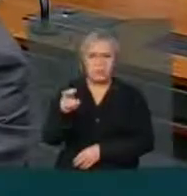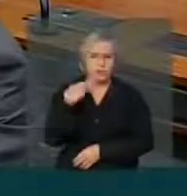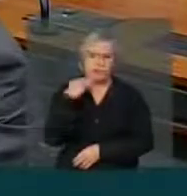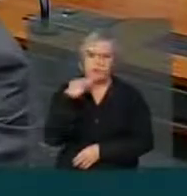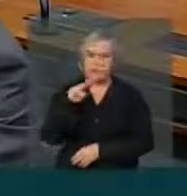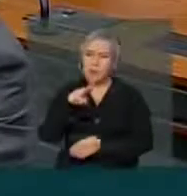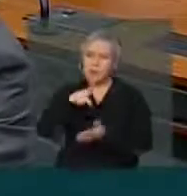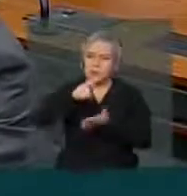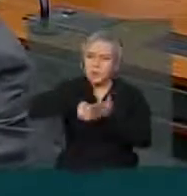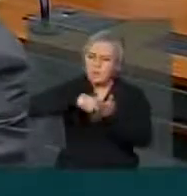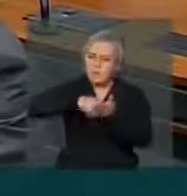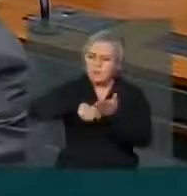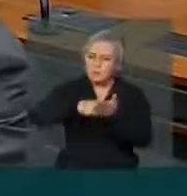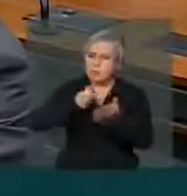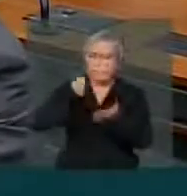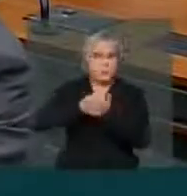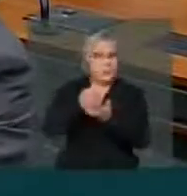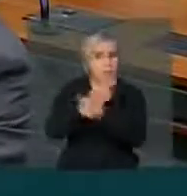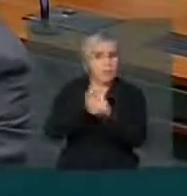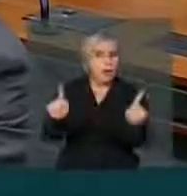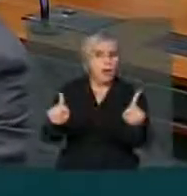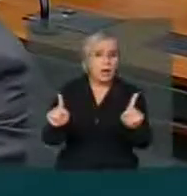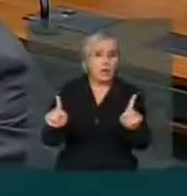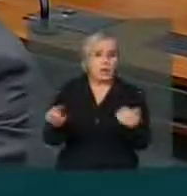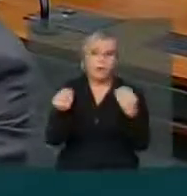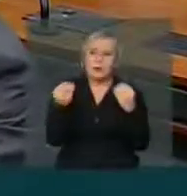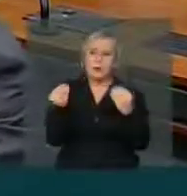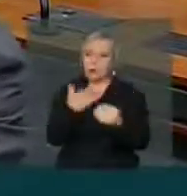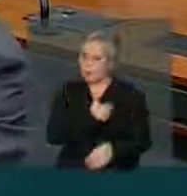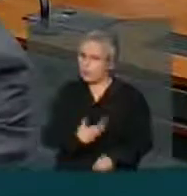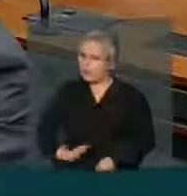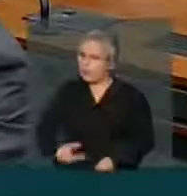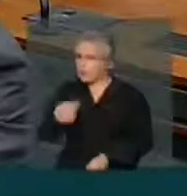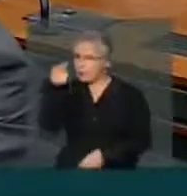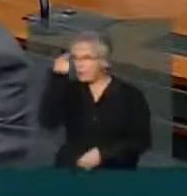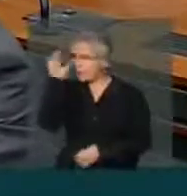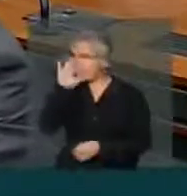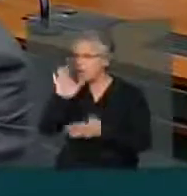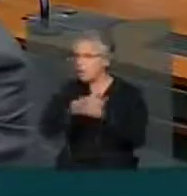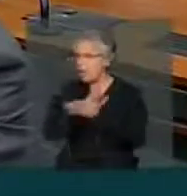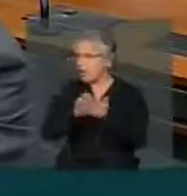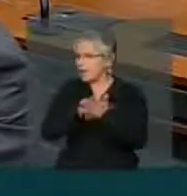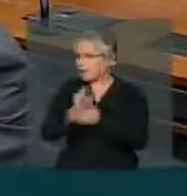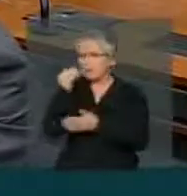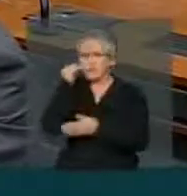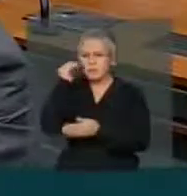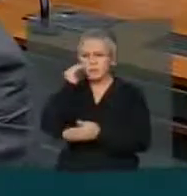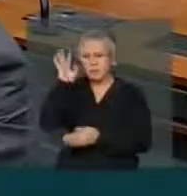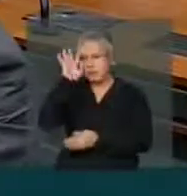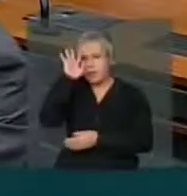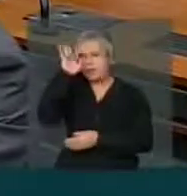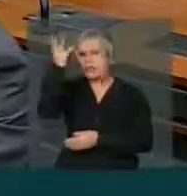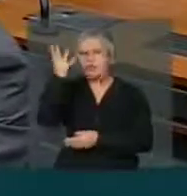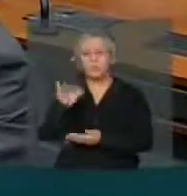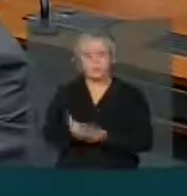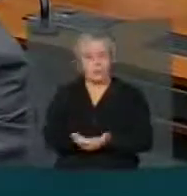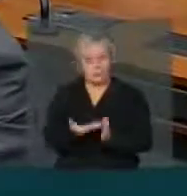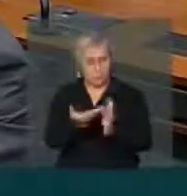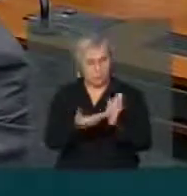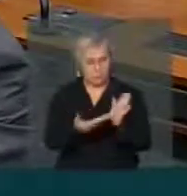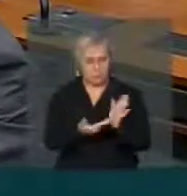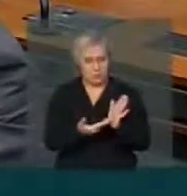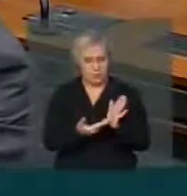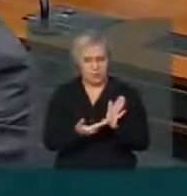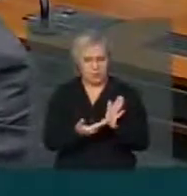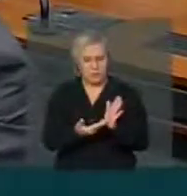Ou seja, não vão pagar. O governo não pensou nesse período inteiro de outra forma de relacionamento com as empresas para que tenha um efeito,